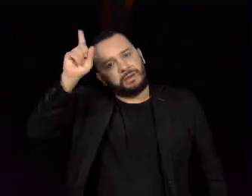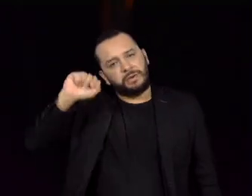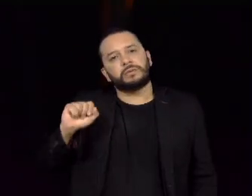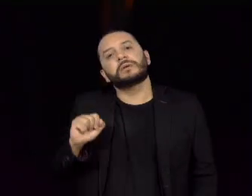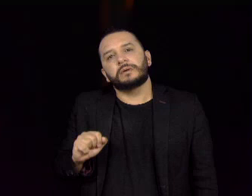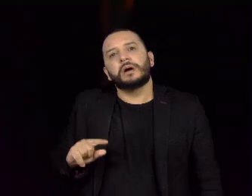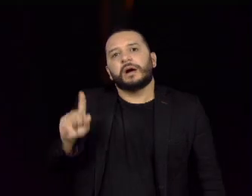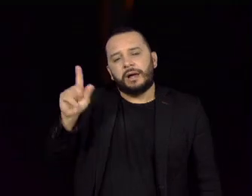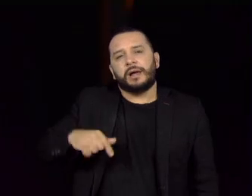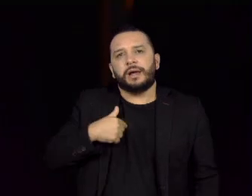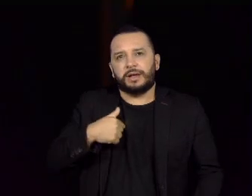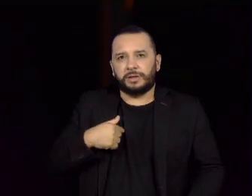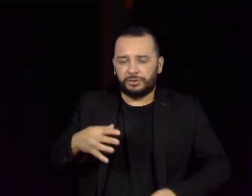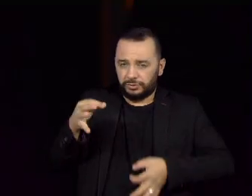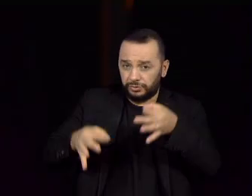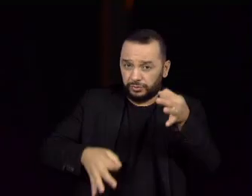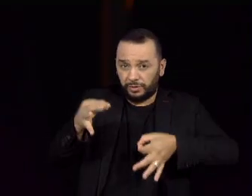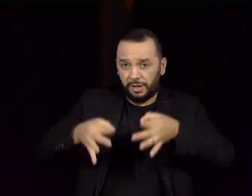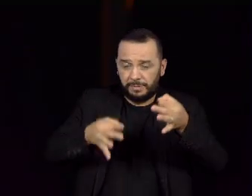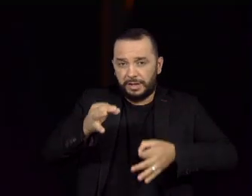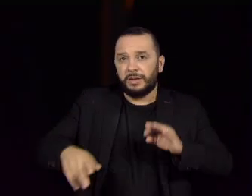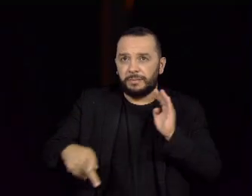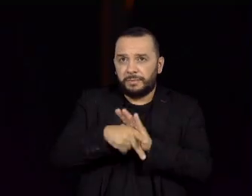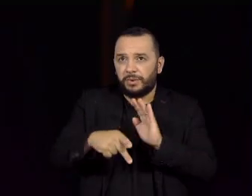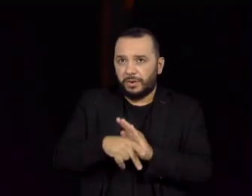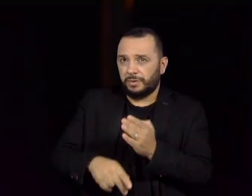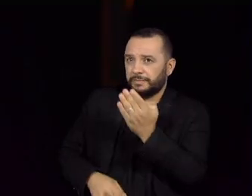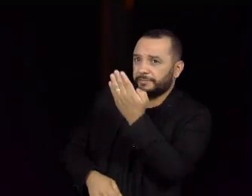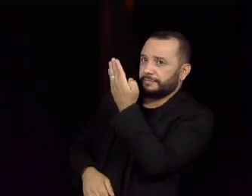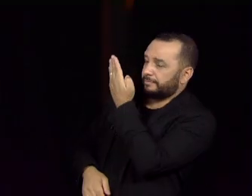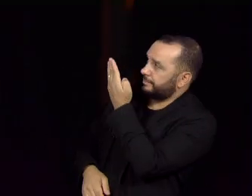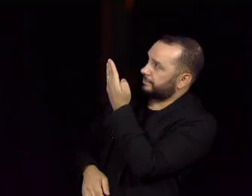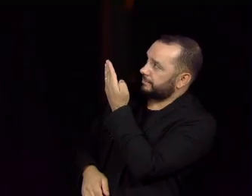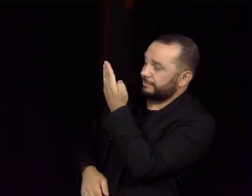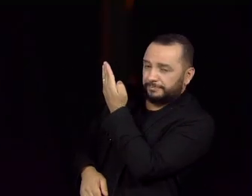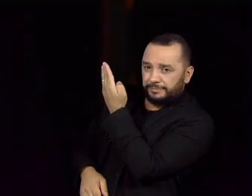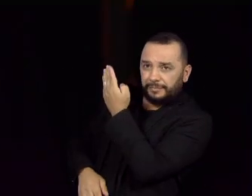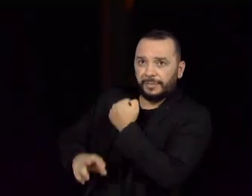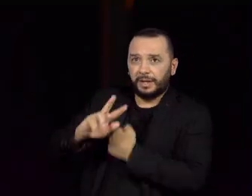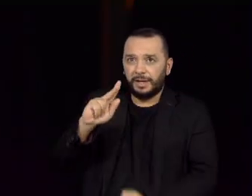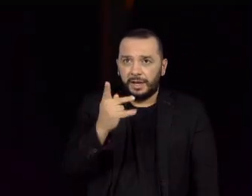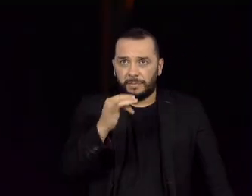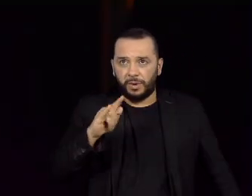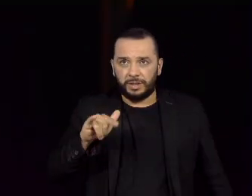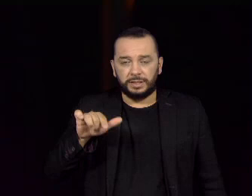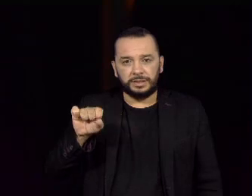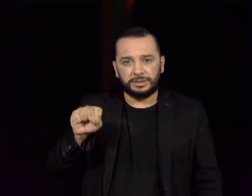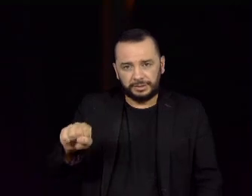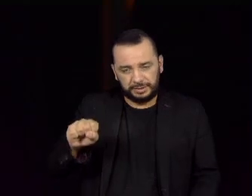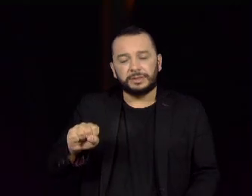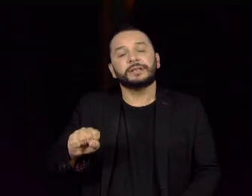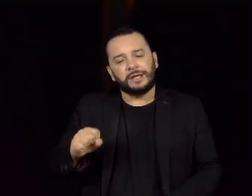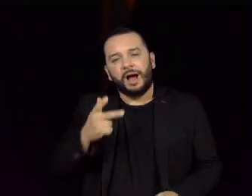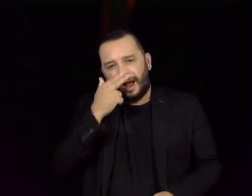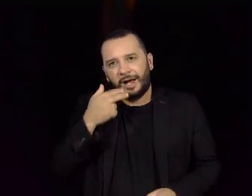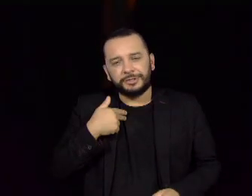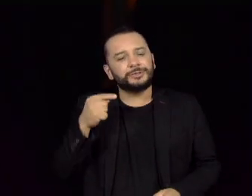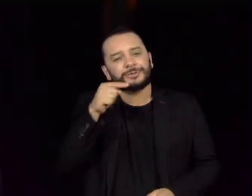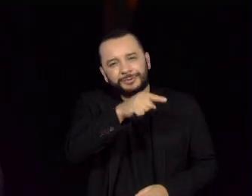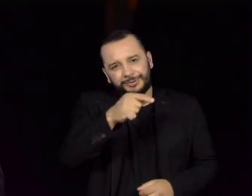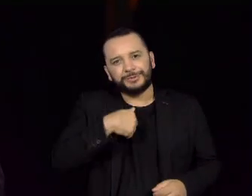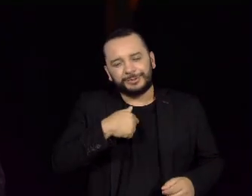juramento de Hipócrates, um texto tradicional de cerimônias de conclusão da Faculdade de Medicina, deve ter sido lido pelo meu convidado